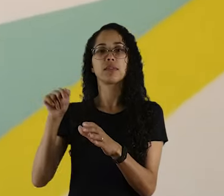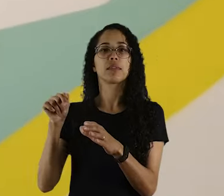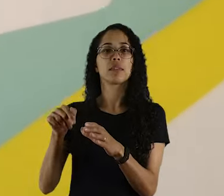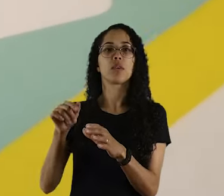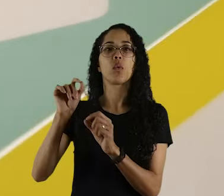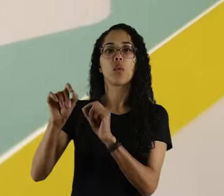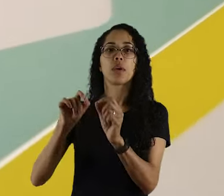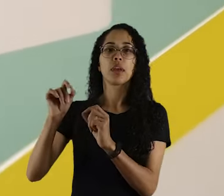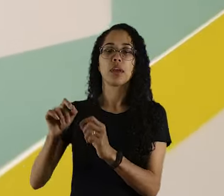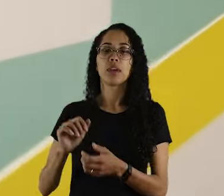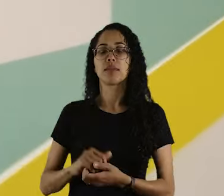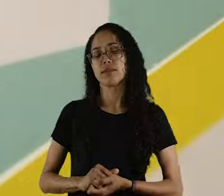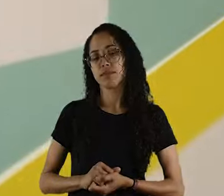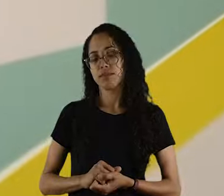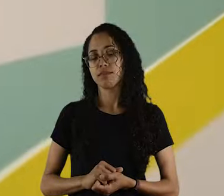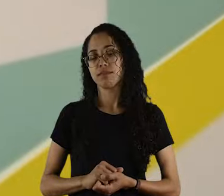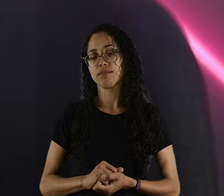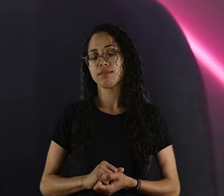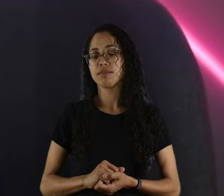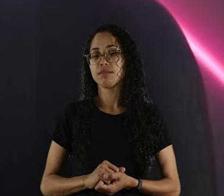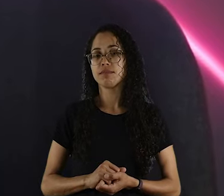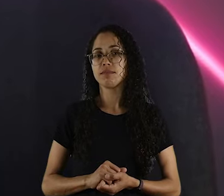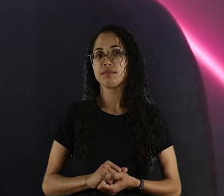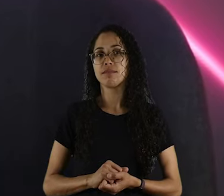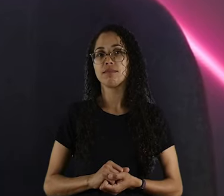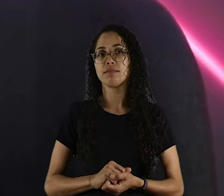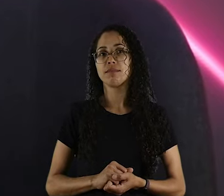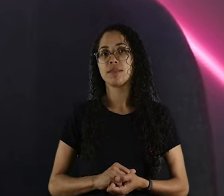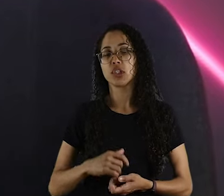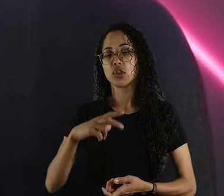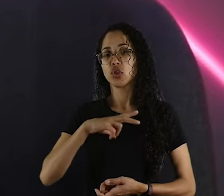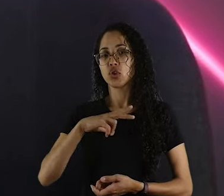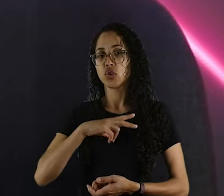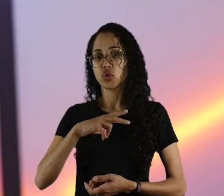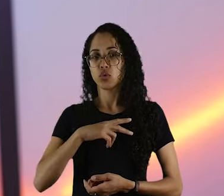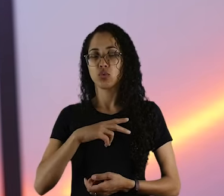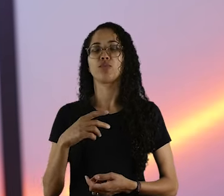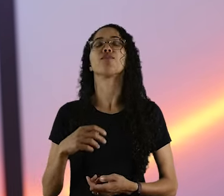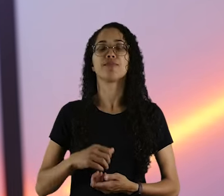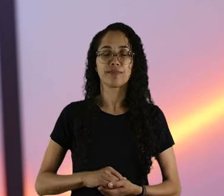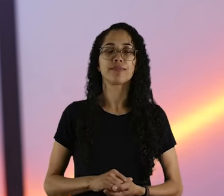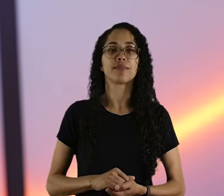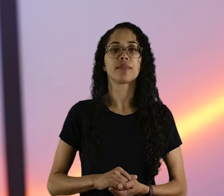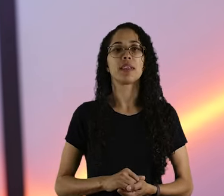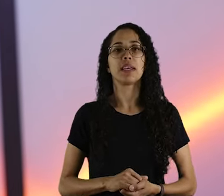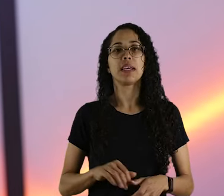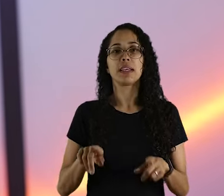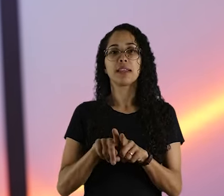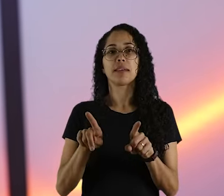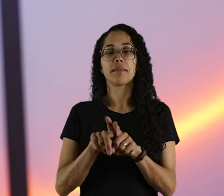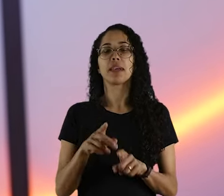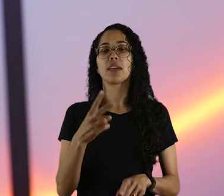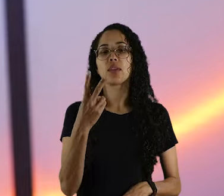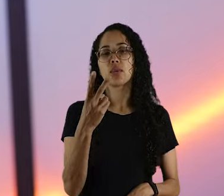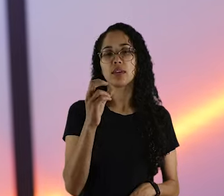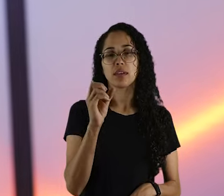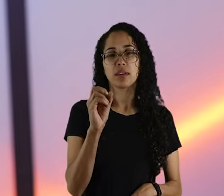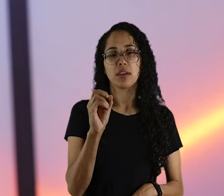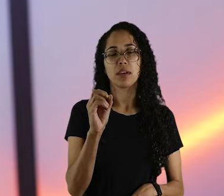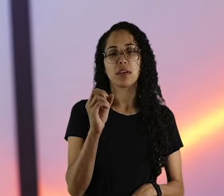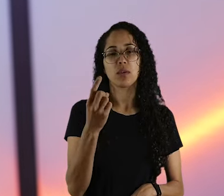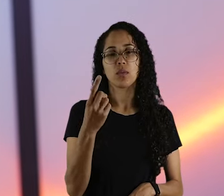mesmo. Muito mais coisas nos títulos públicos, mais garantias. Já ali pelo finalzinho de 2019,